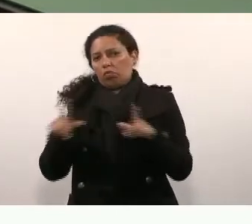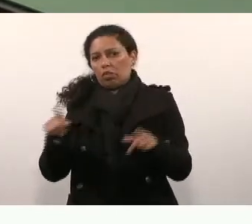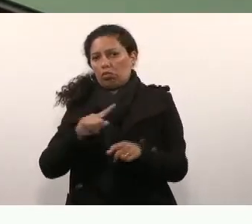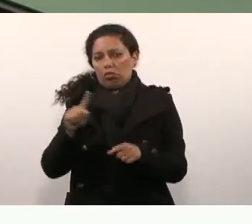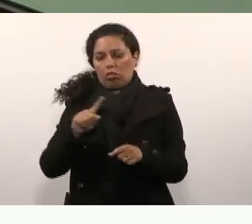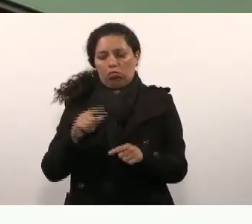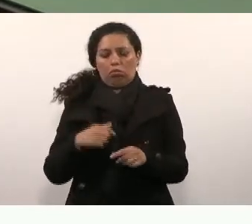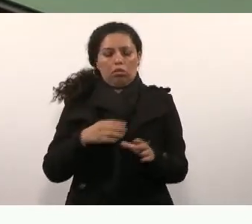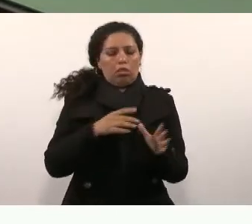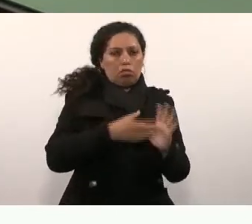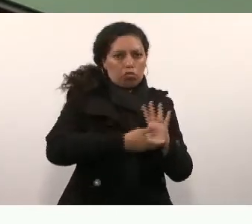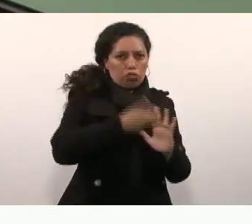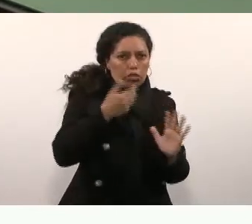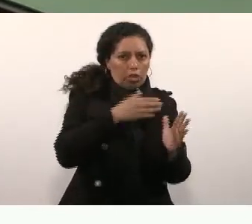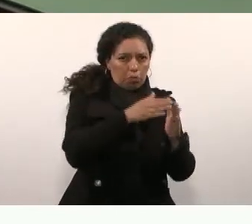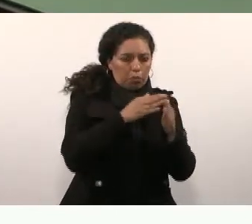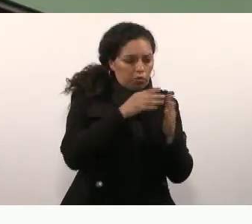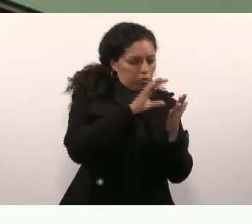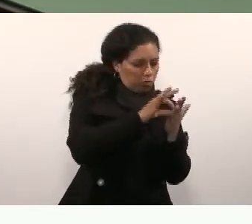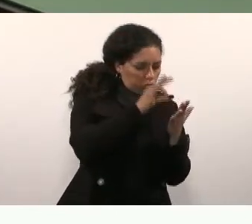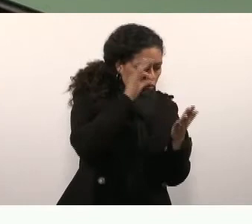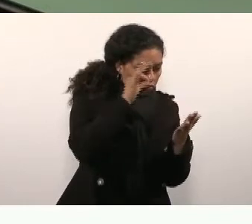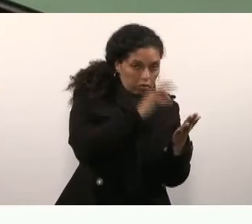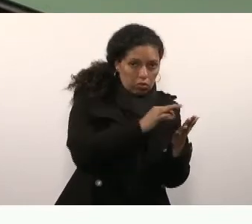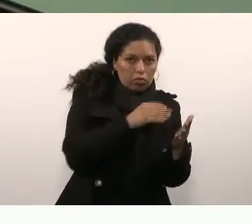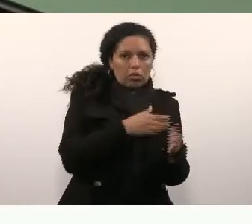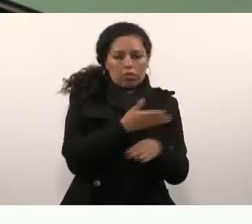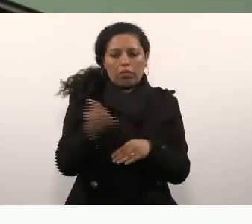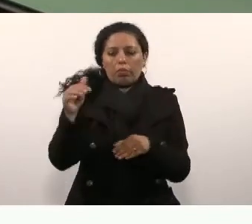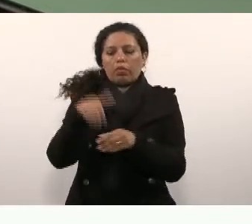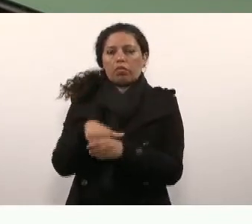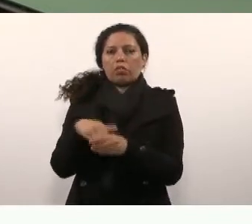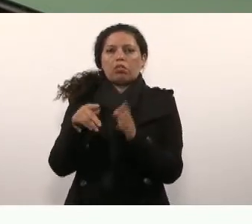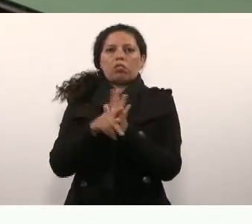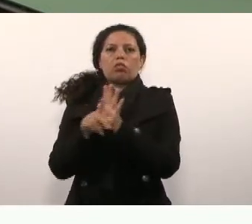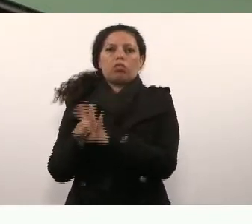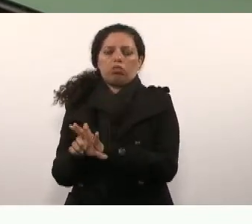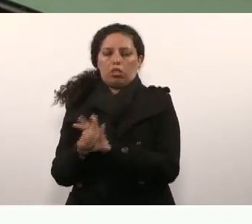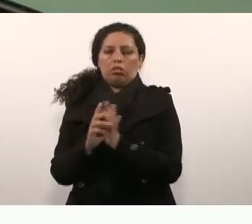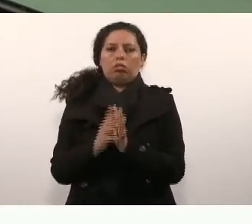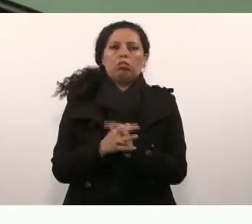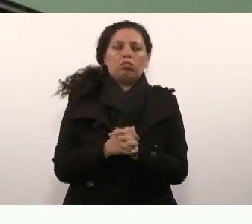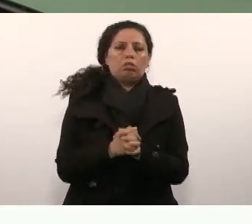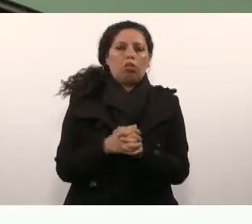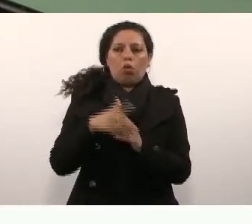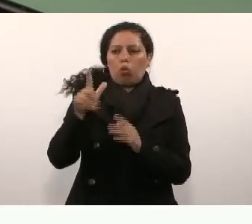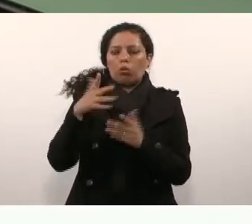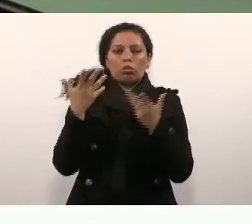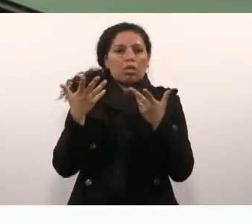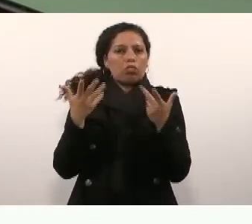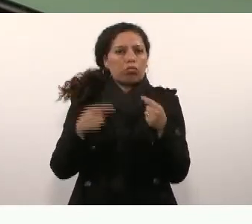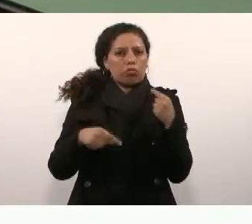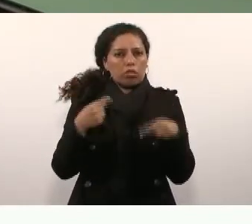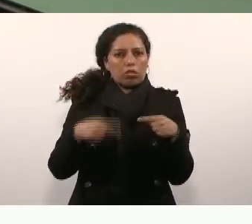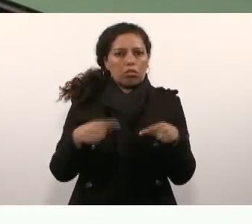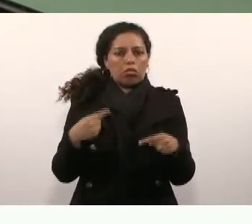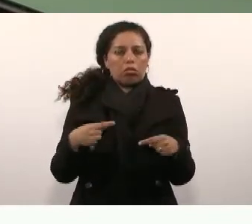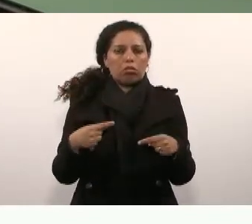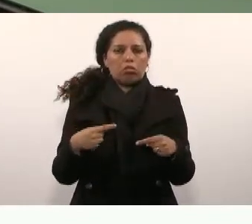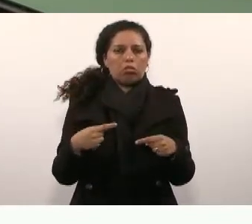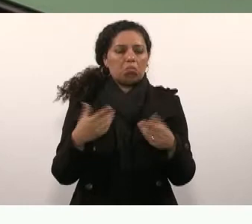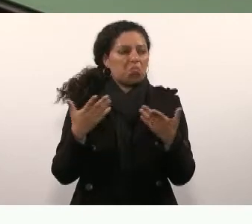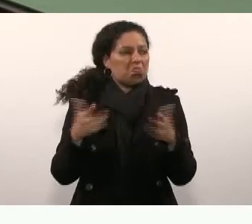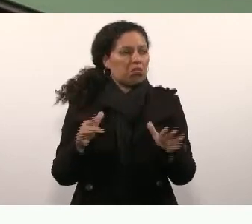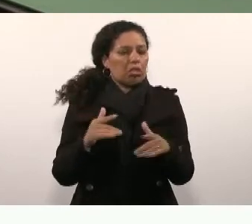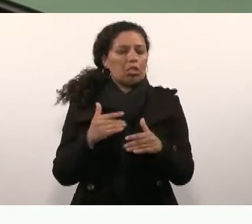meu pedido de vista e vou votar, vou colocar em votação o projeto, tá? Então, alguém que mais quer discutir? Não havendo quem